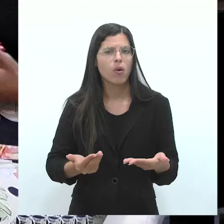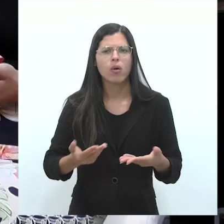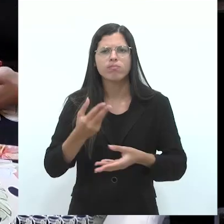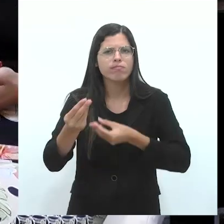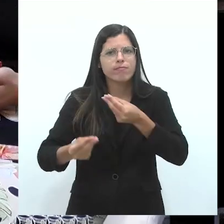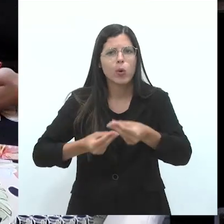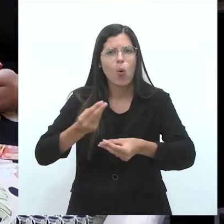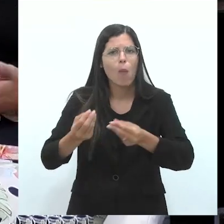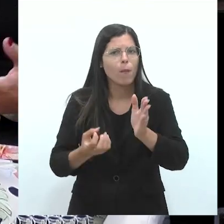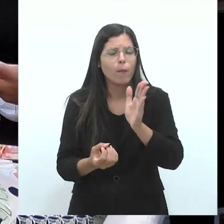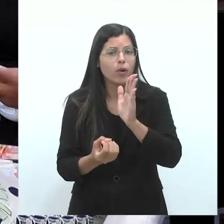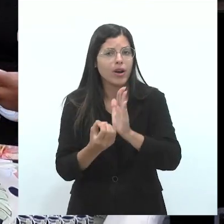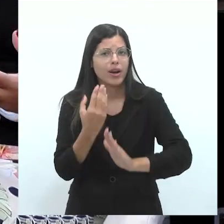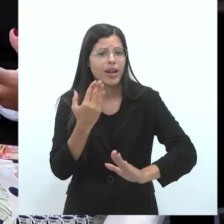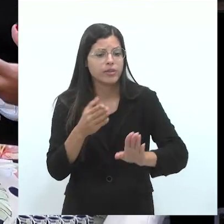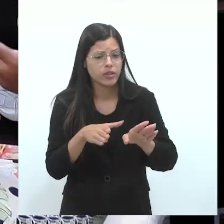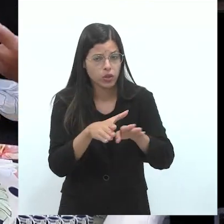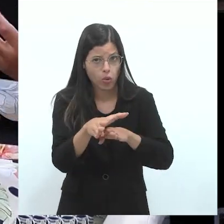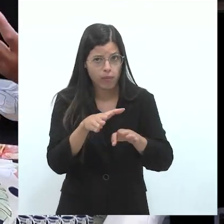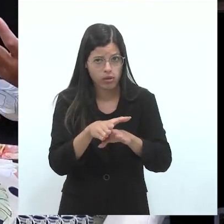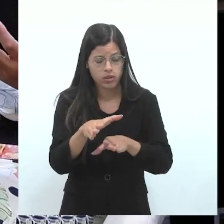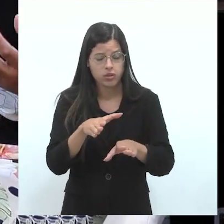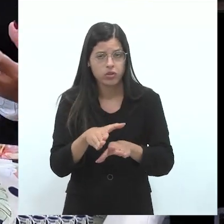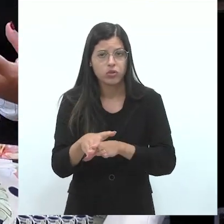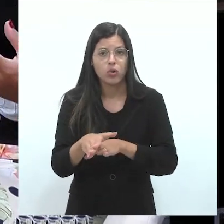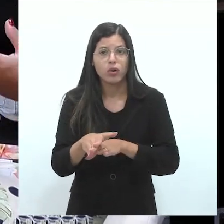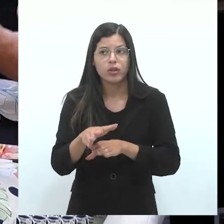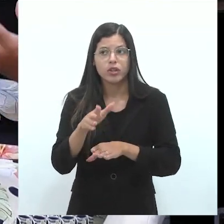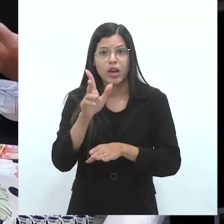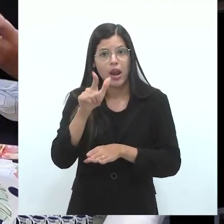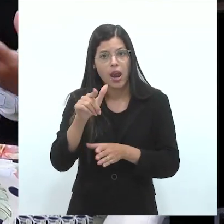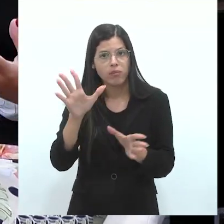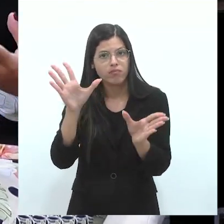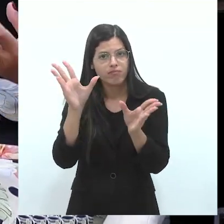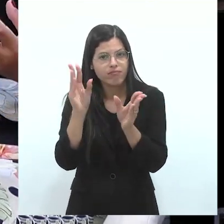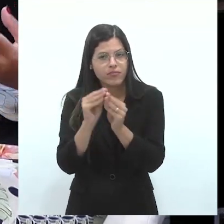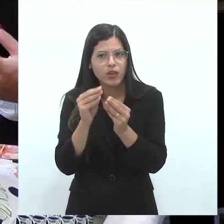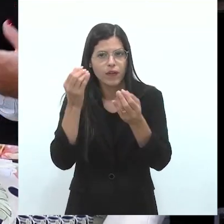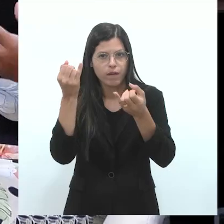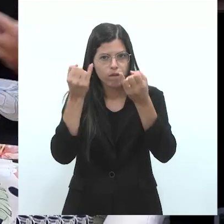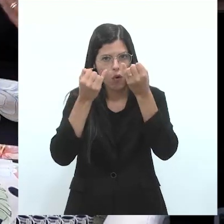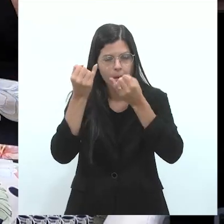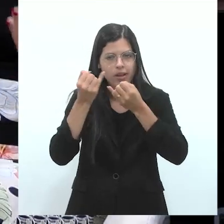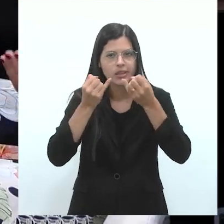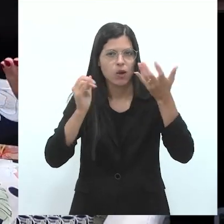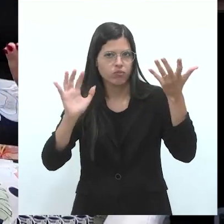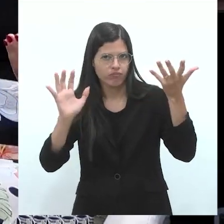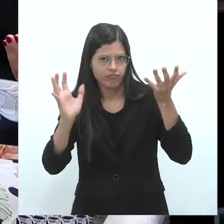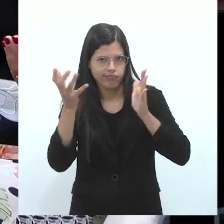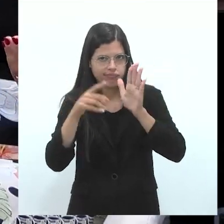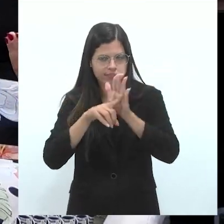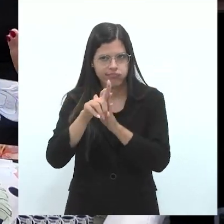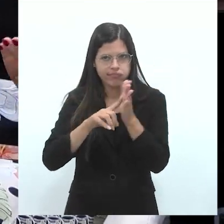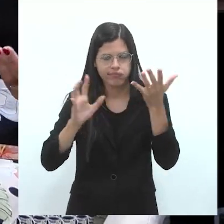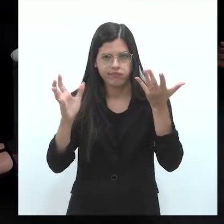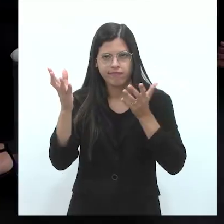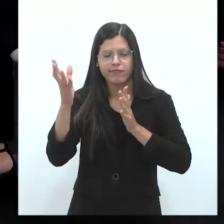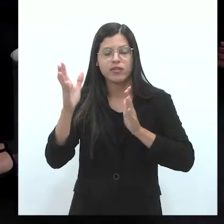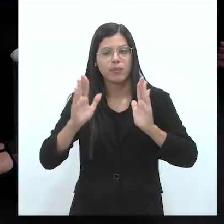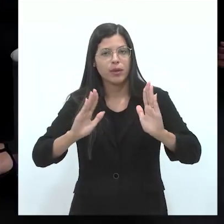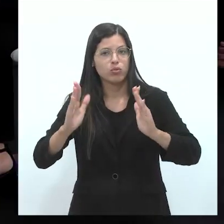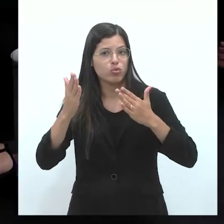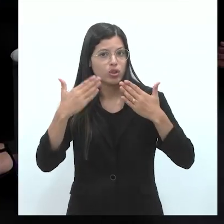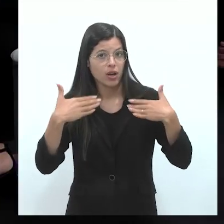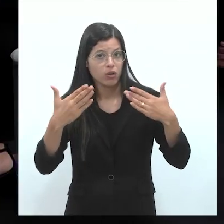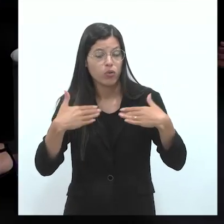é que eles foram desenvolvidos, esses protocolos? Na verdade, é uma compilação de informações meteorológicas das ondas de calor